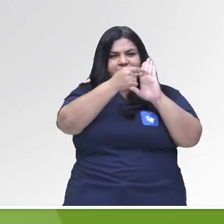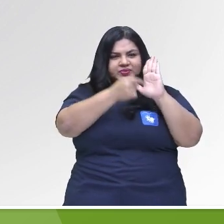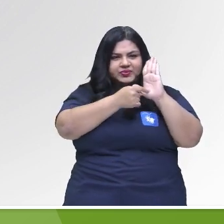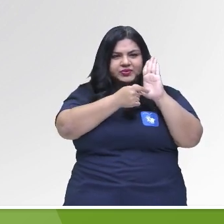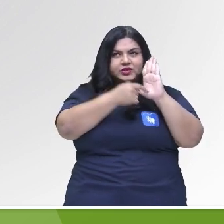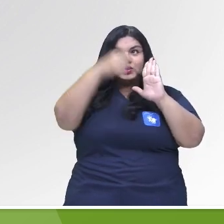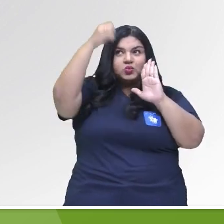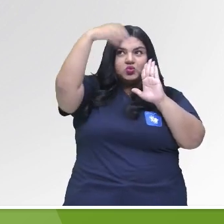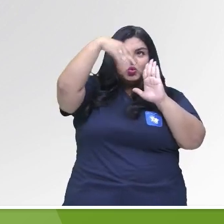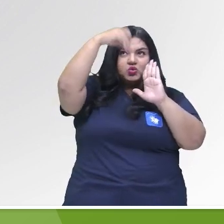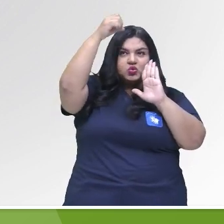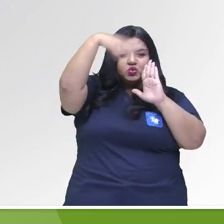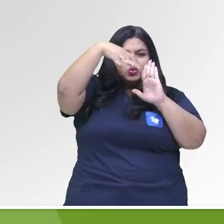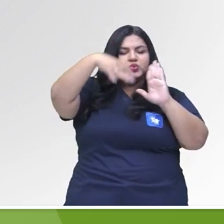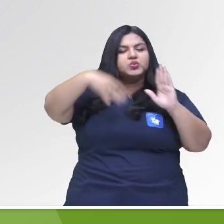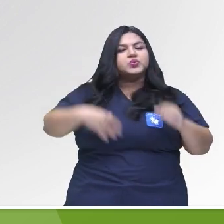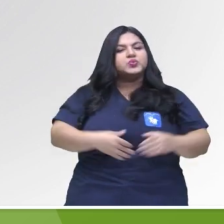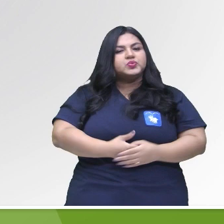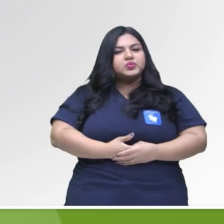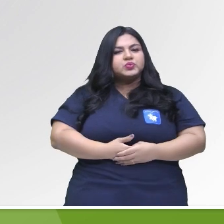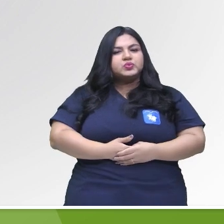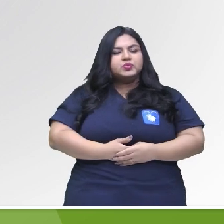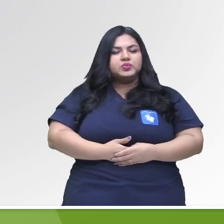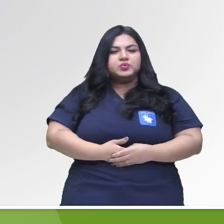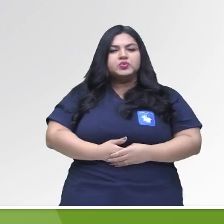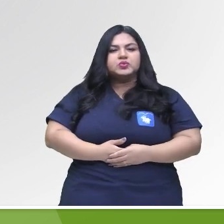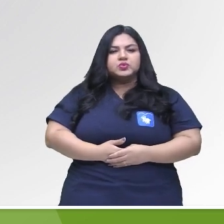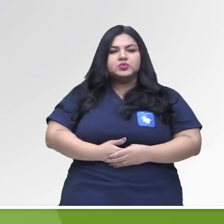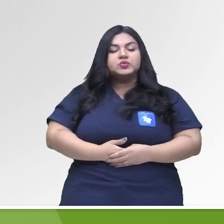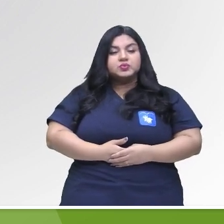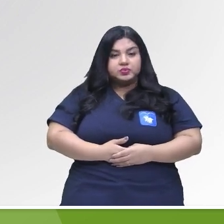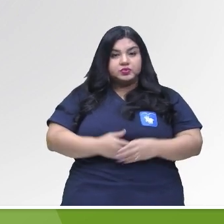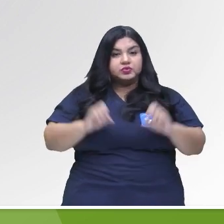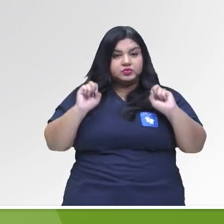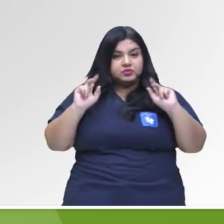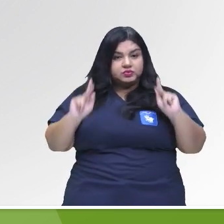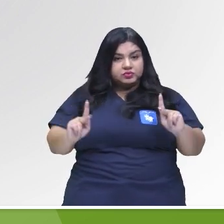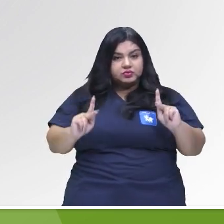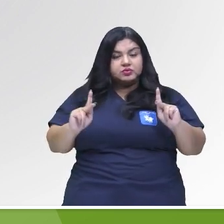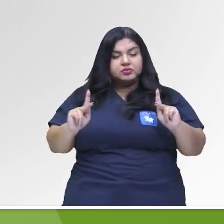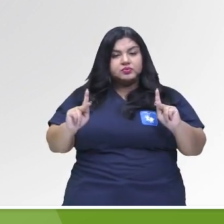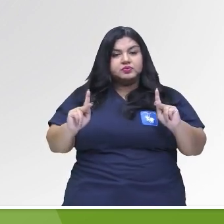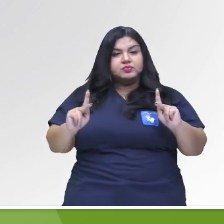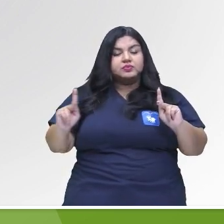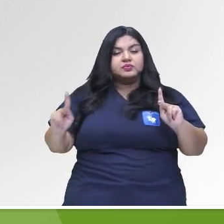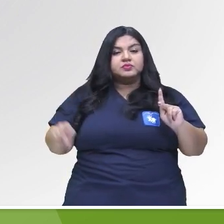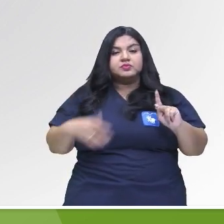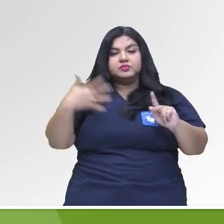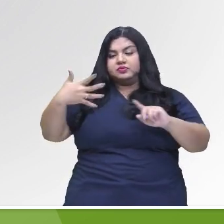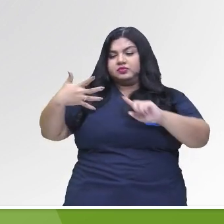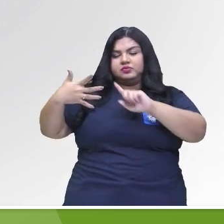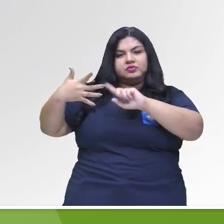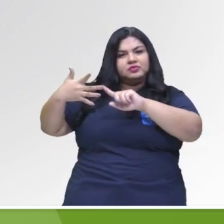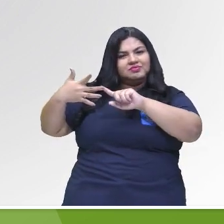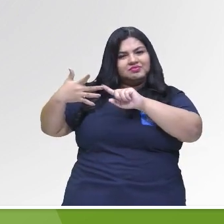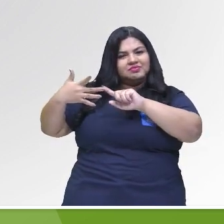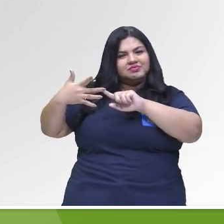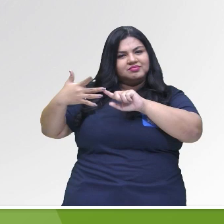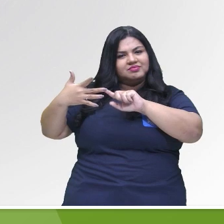de polímeros do tipo termofixos, tá? E o poliuretano,